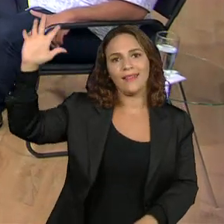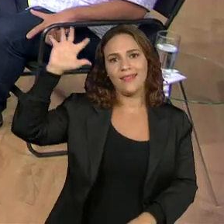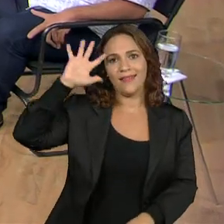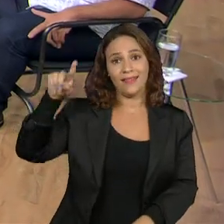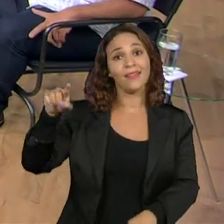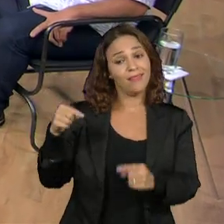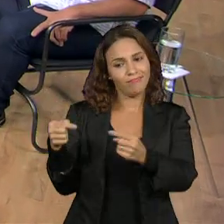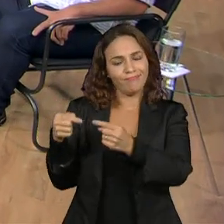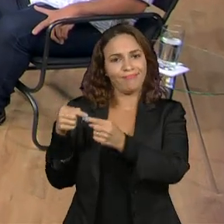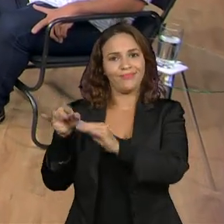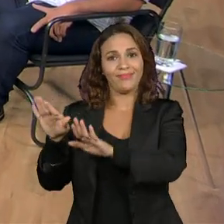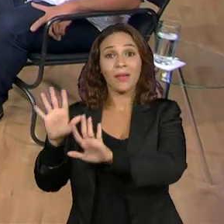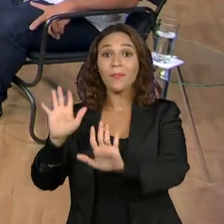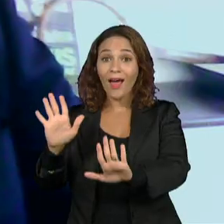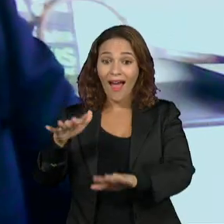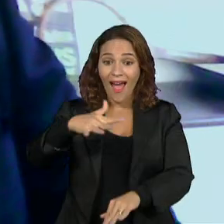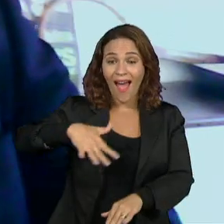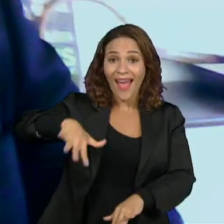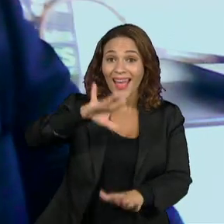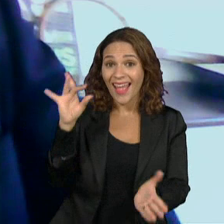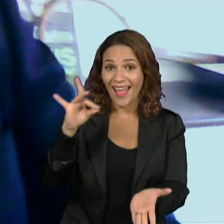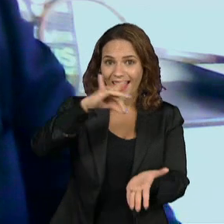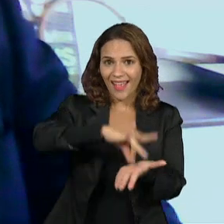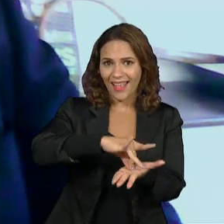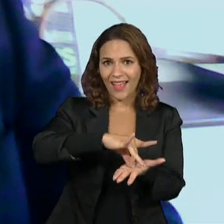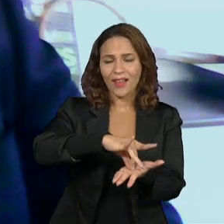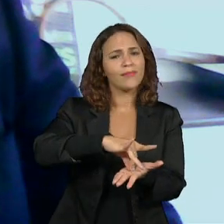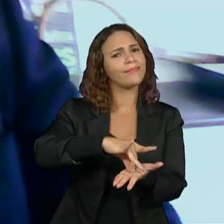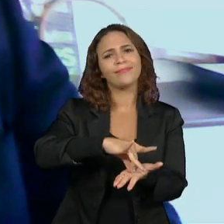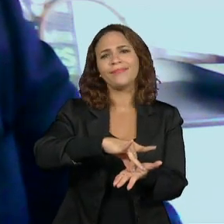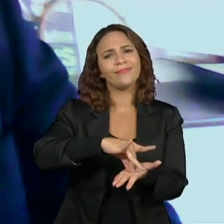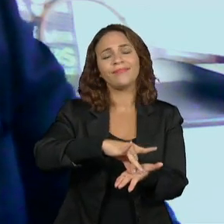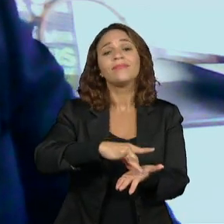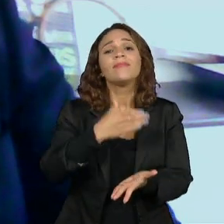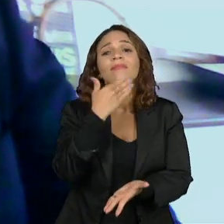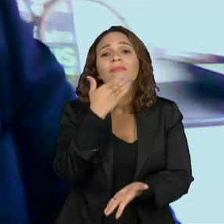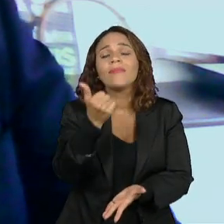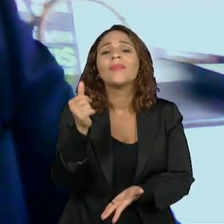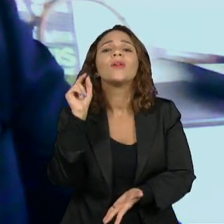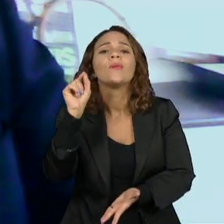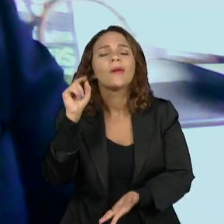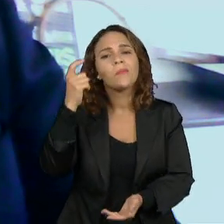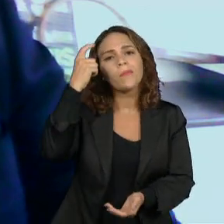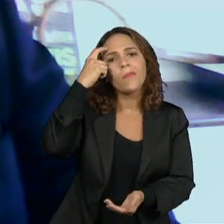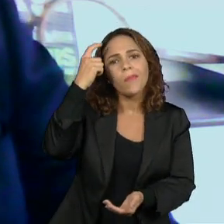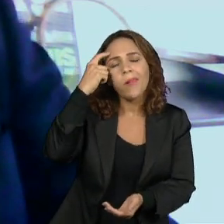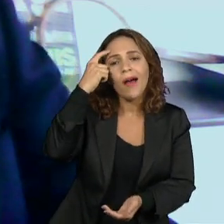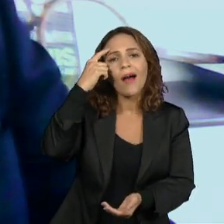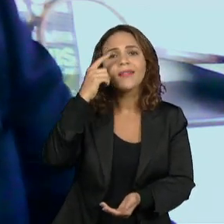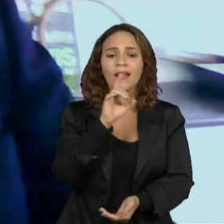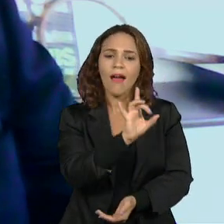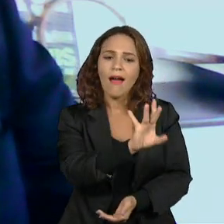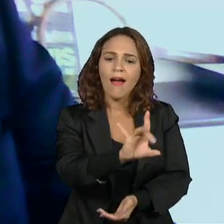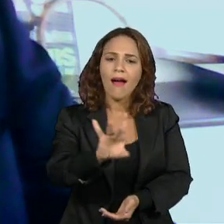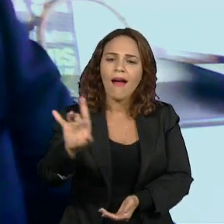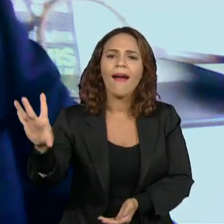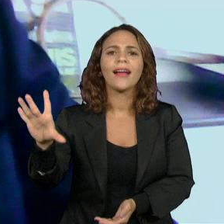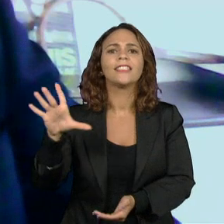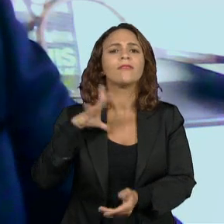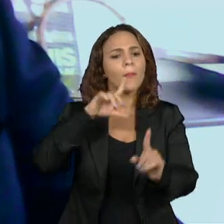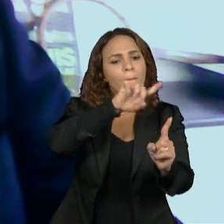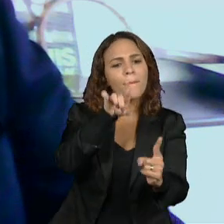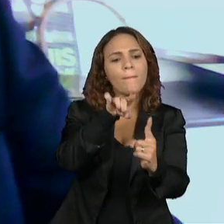chama ideal. No campo da realidade, é melhor a gente se apropriar de metas